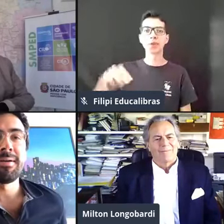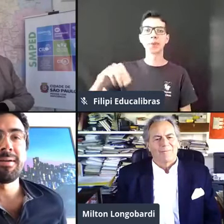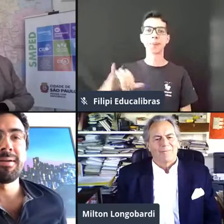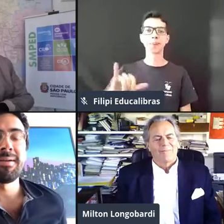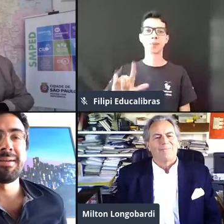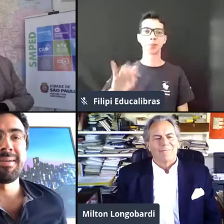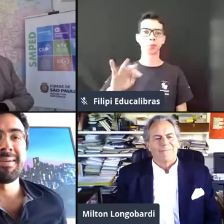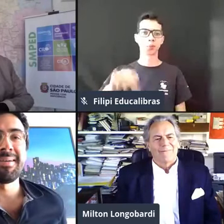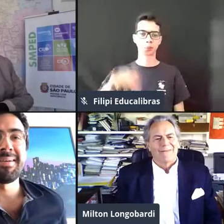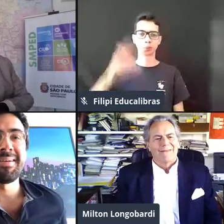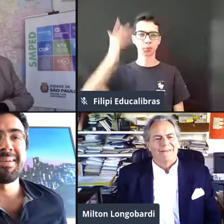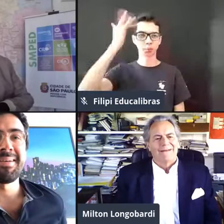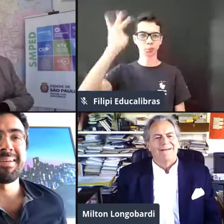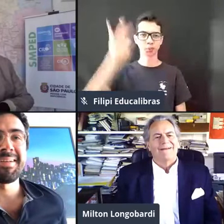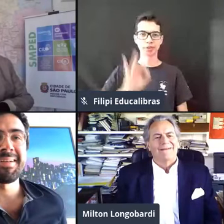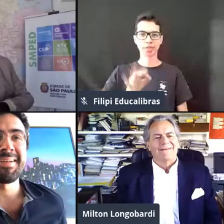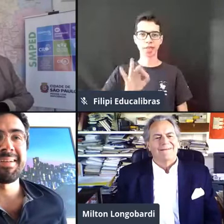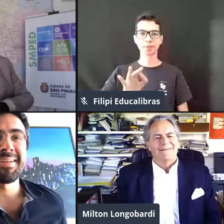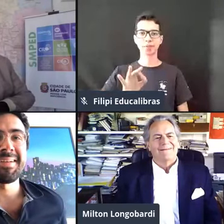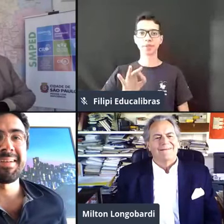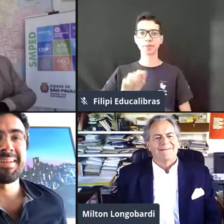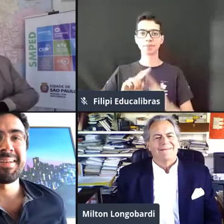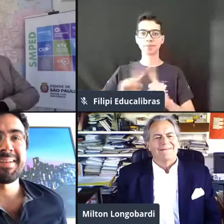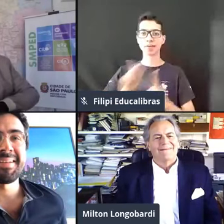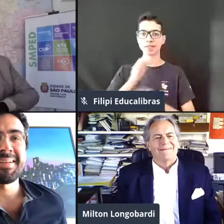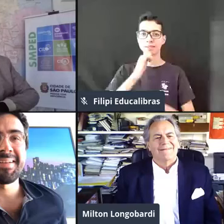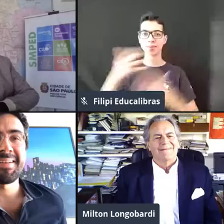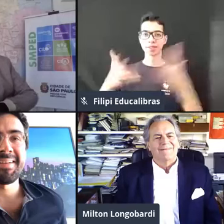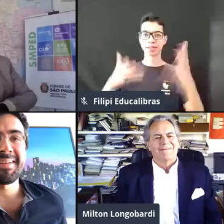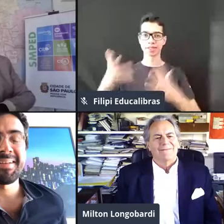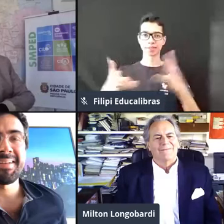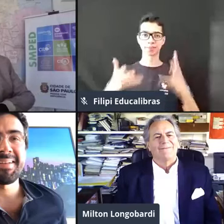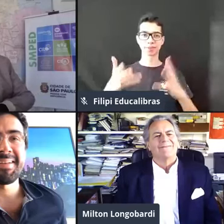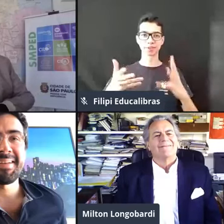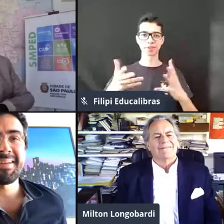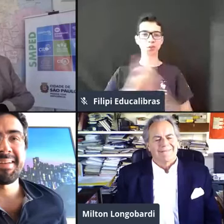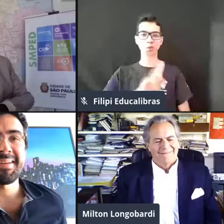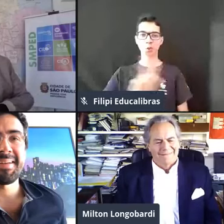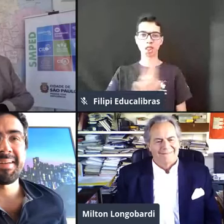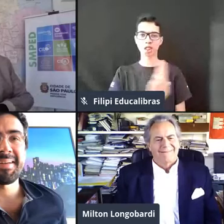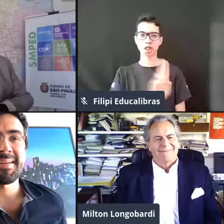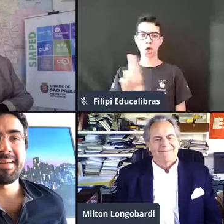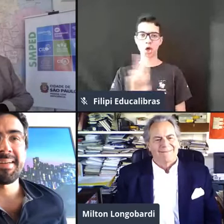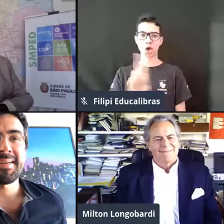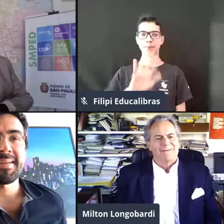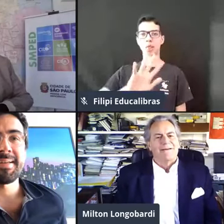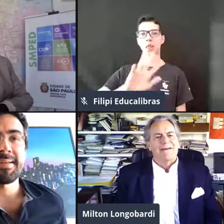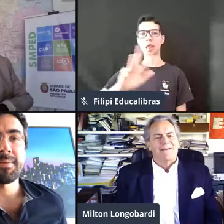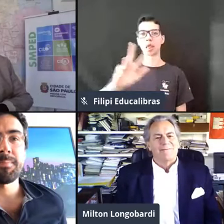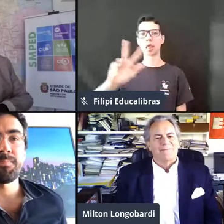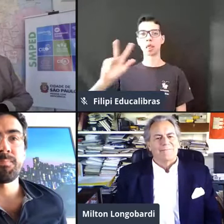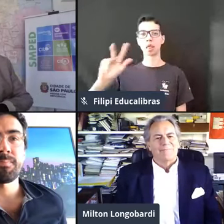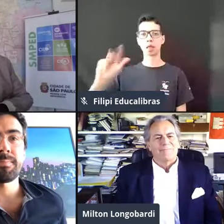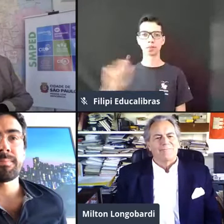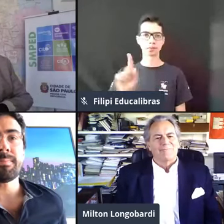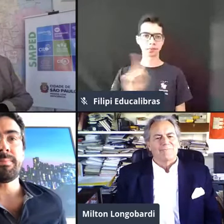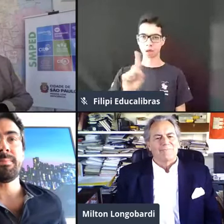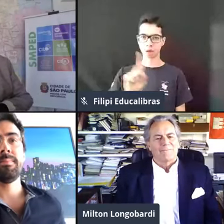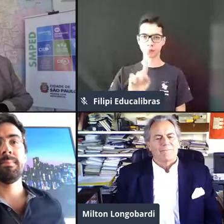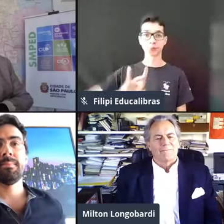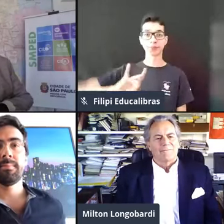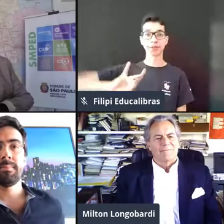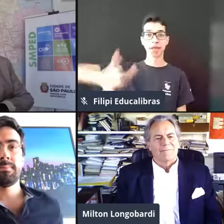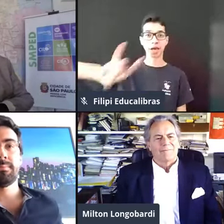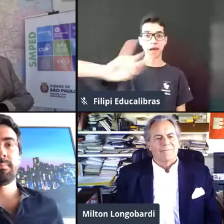Milton? Em Libras, você não fala o nome, cada um tem um sinal próprio, né? Então, você vai falar